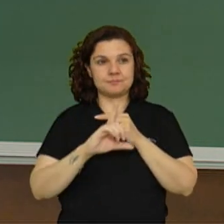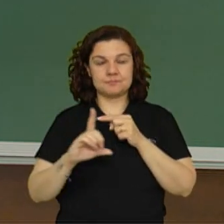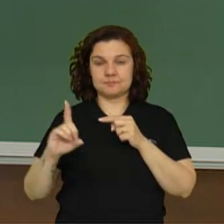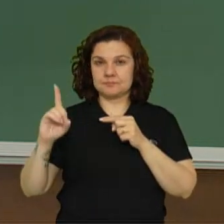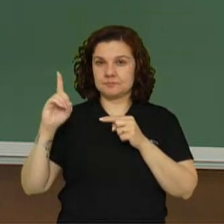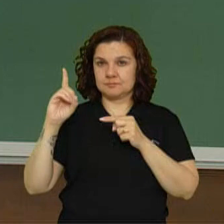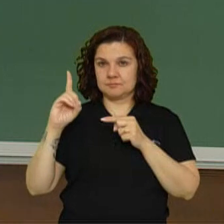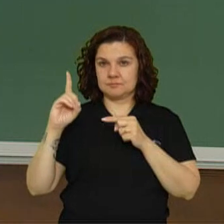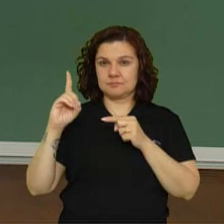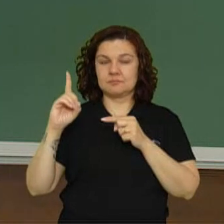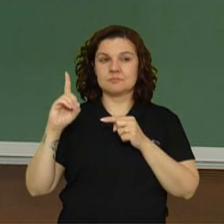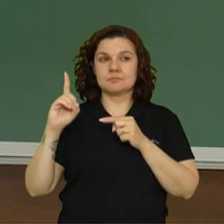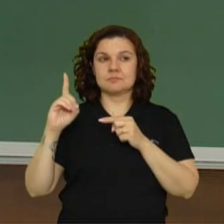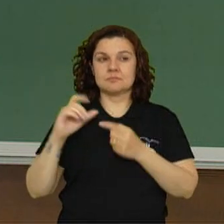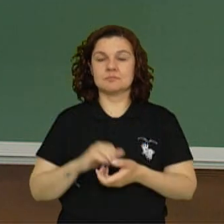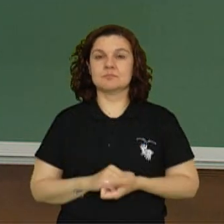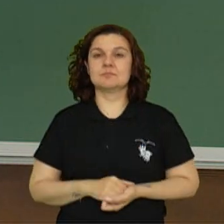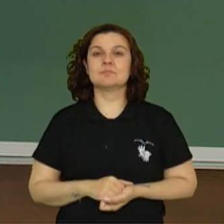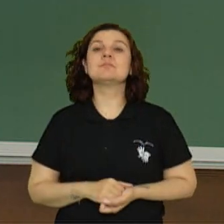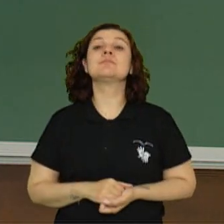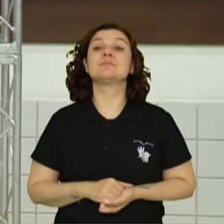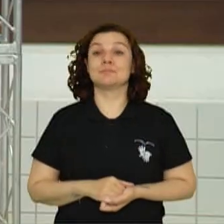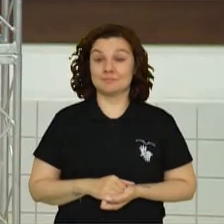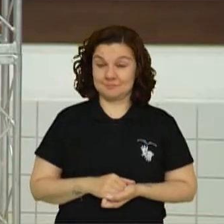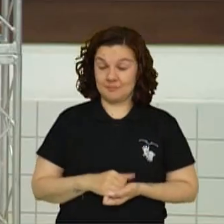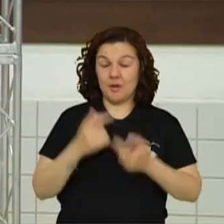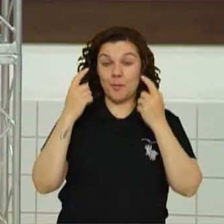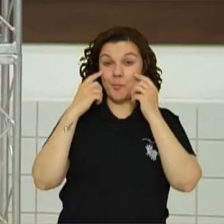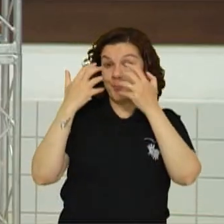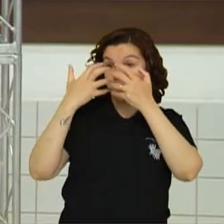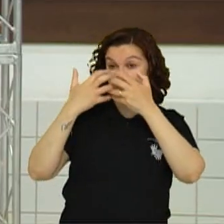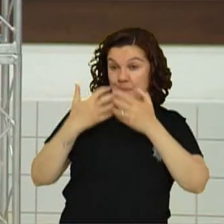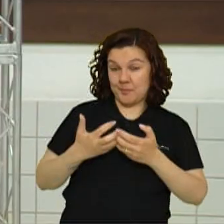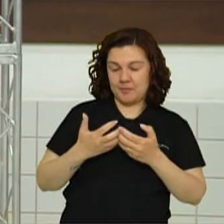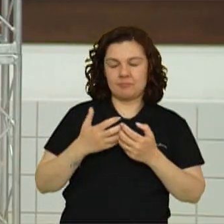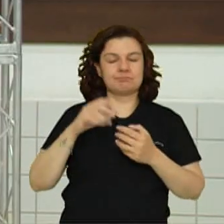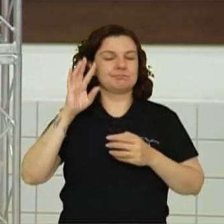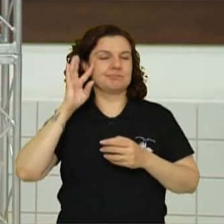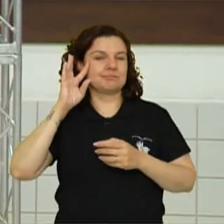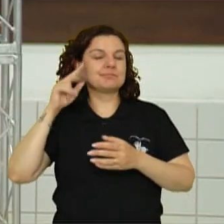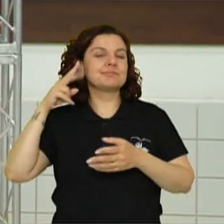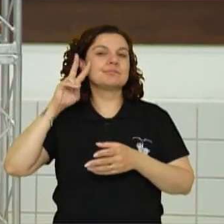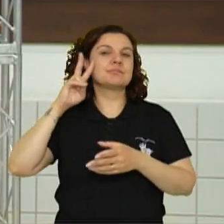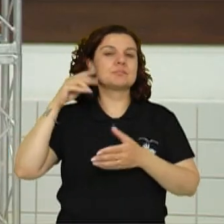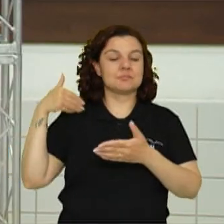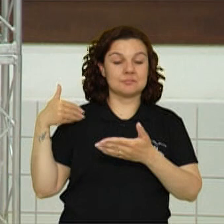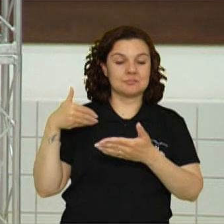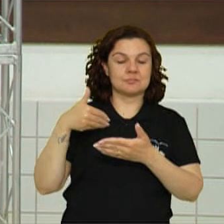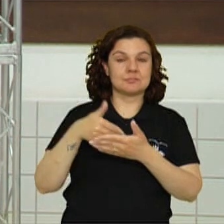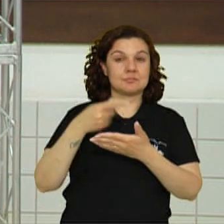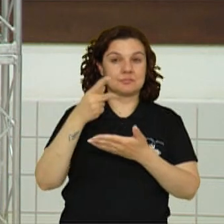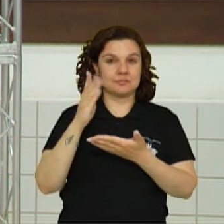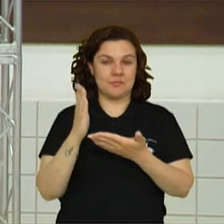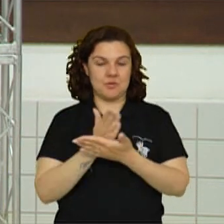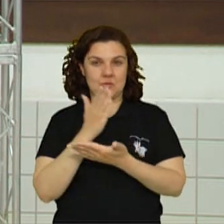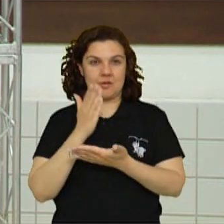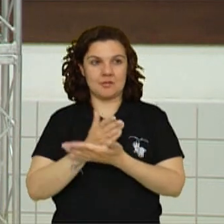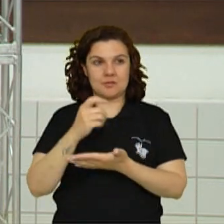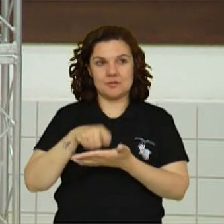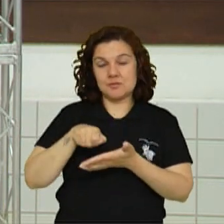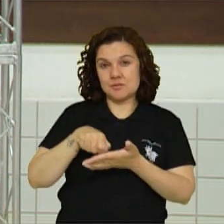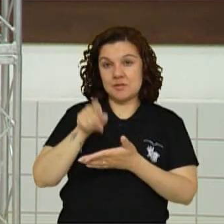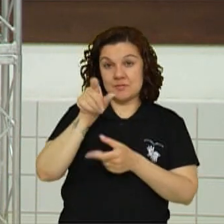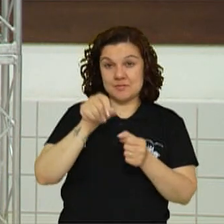tangentes. E letra D, paralelos. Pense um pouquinho, reveja aí no seu caderno a anotação que